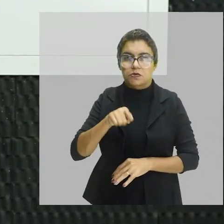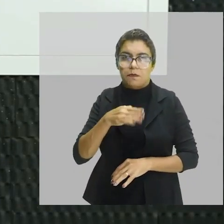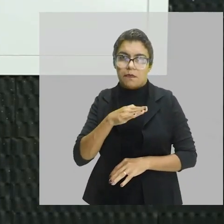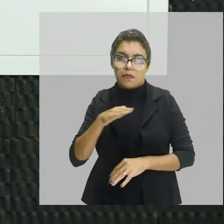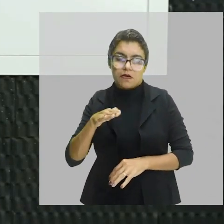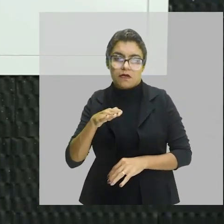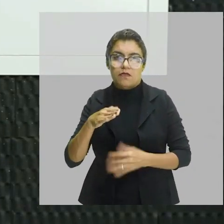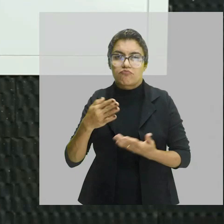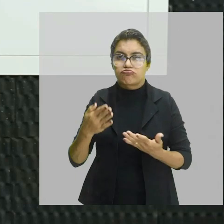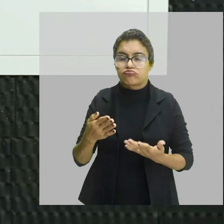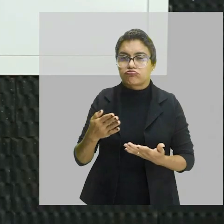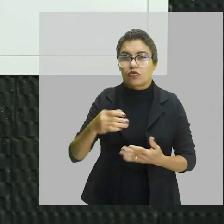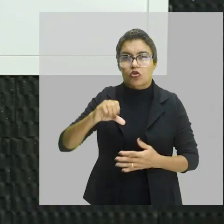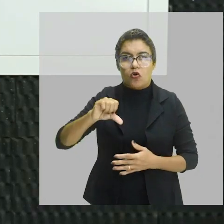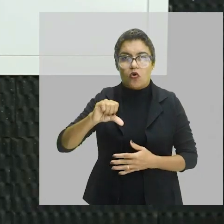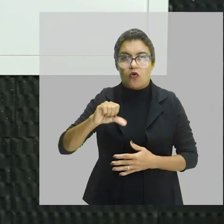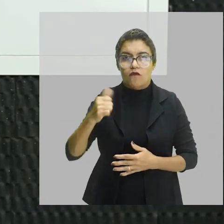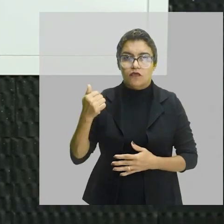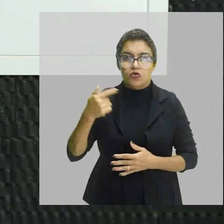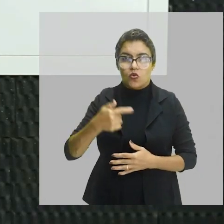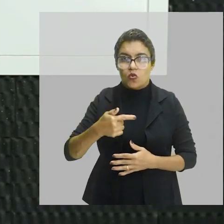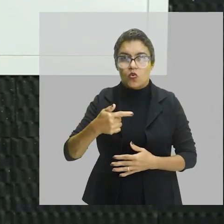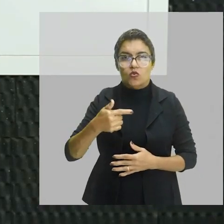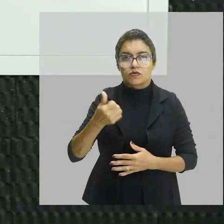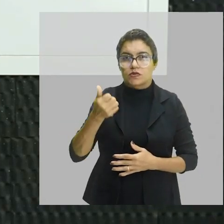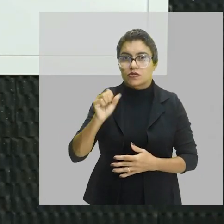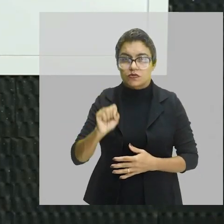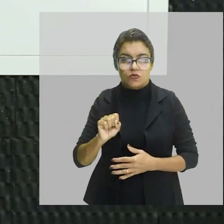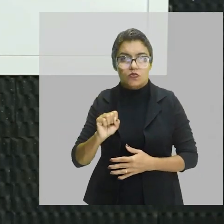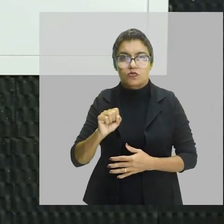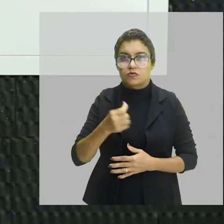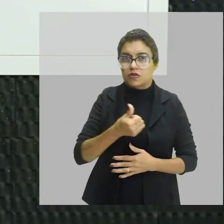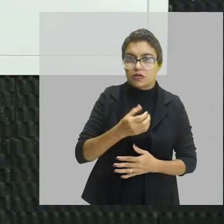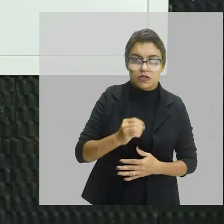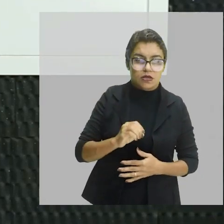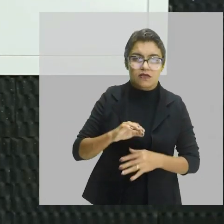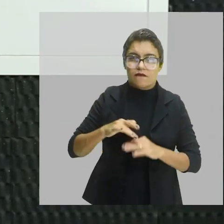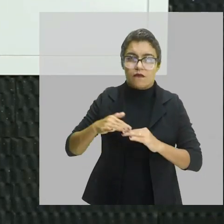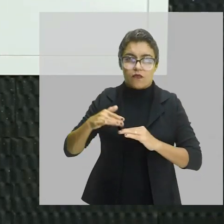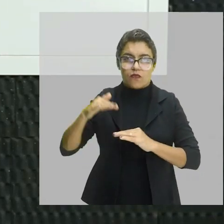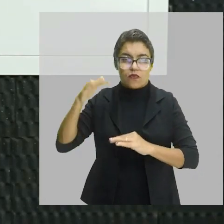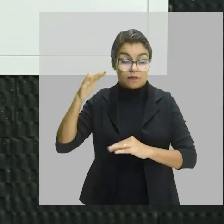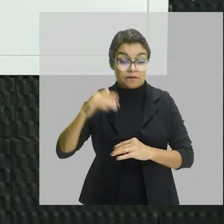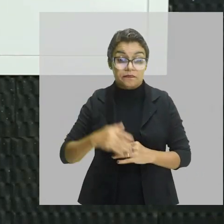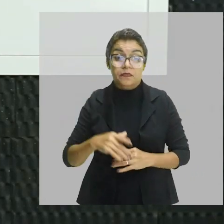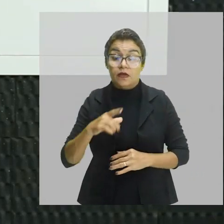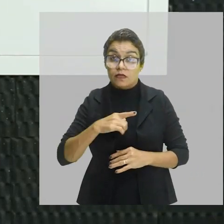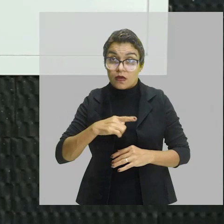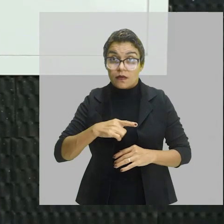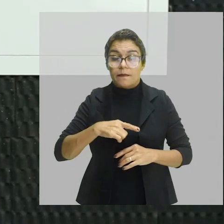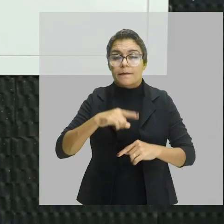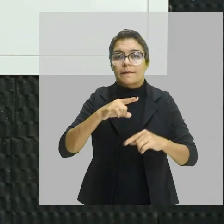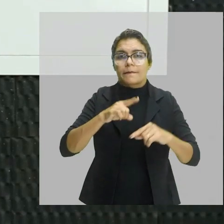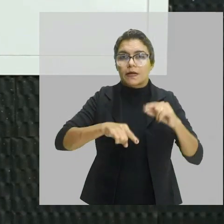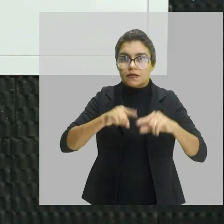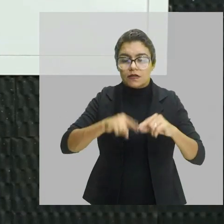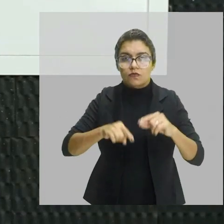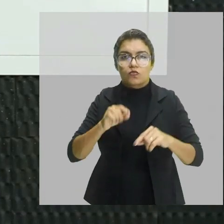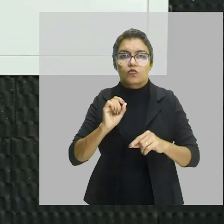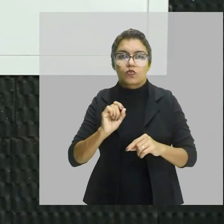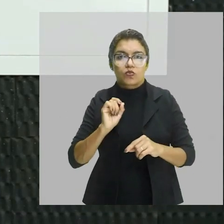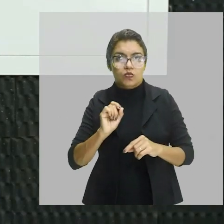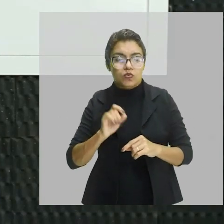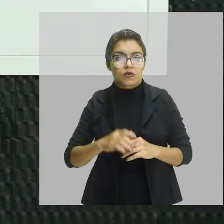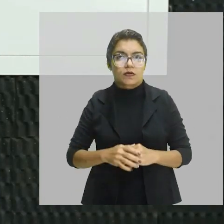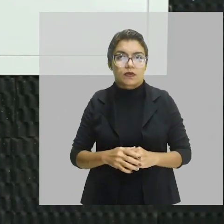9, 12, 18, 24, 60 e por aí vai, certo? Esses aparelhos, eles são